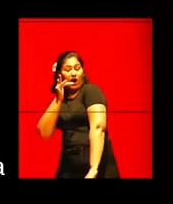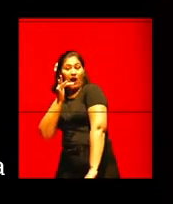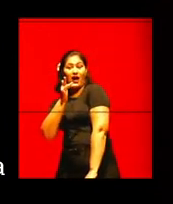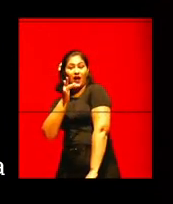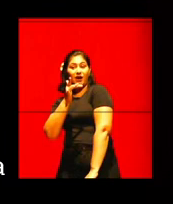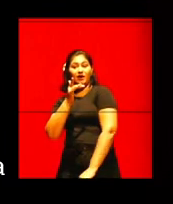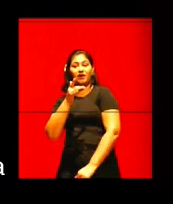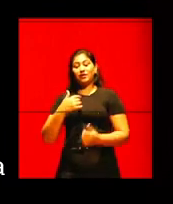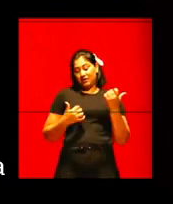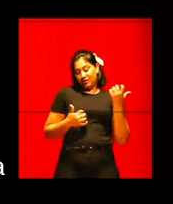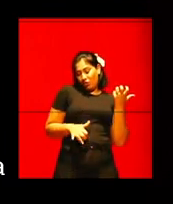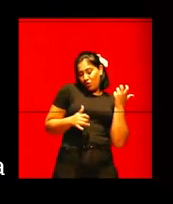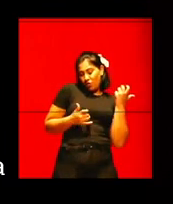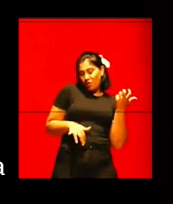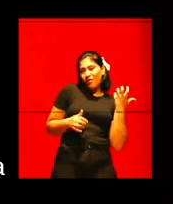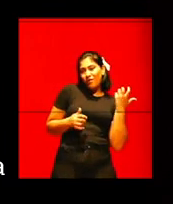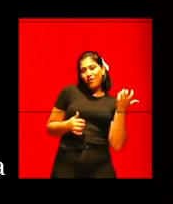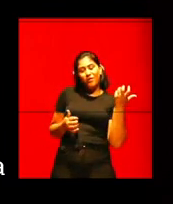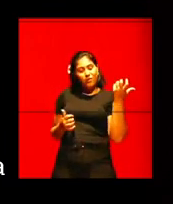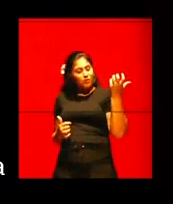minha.